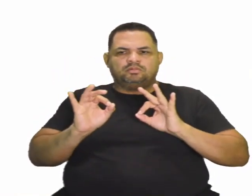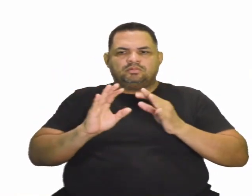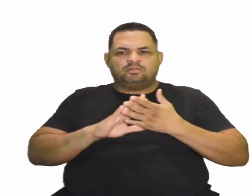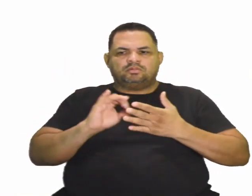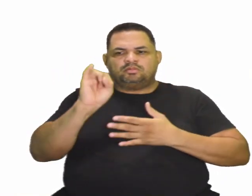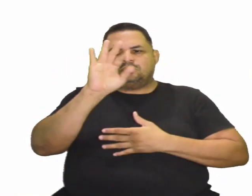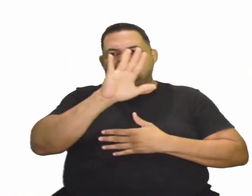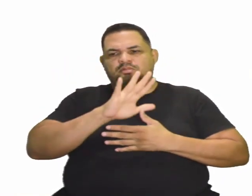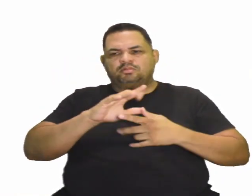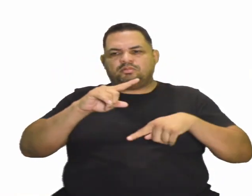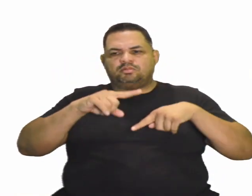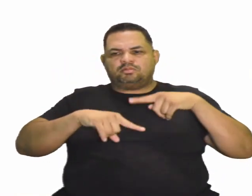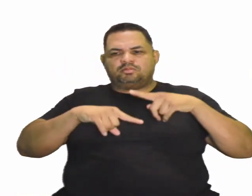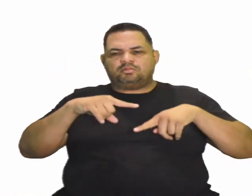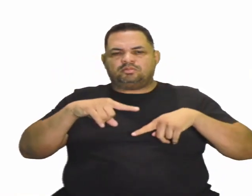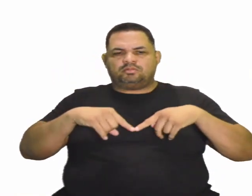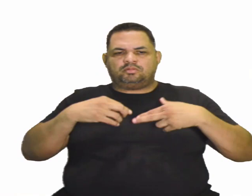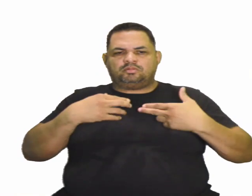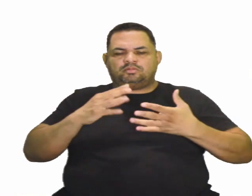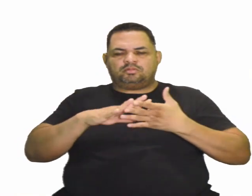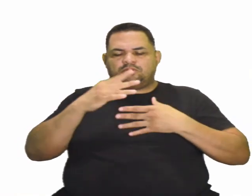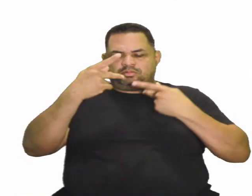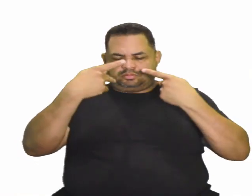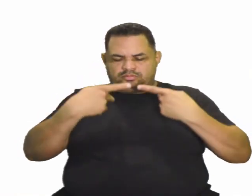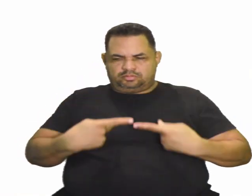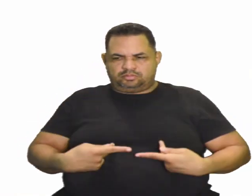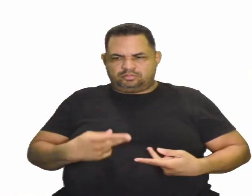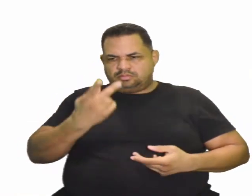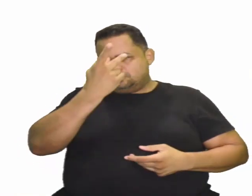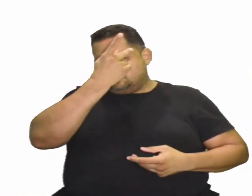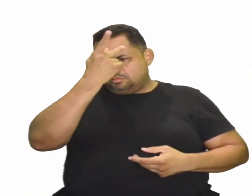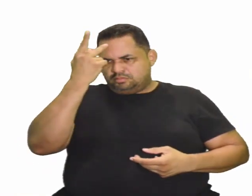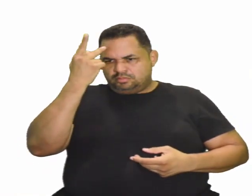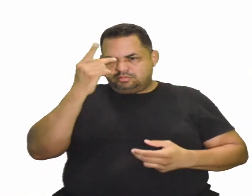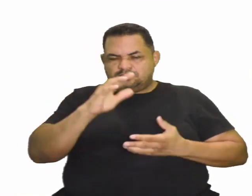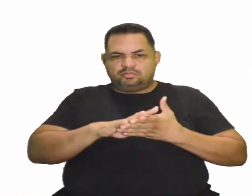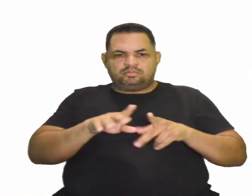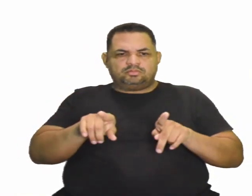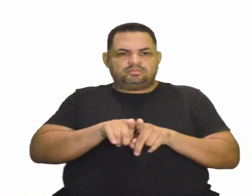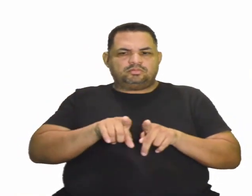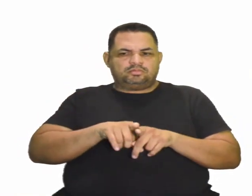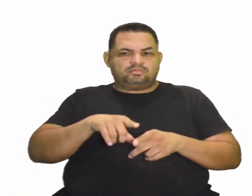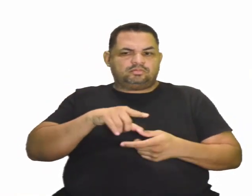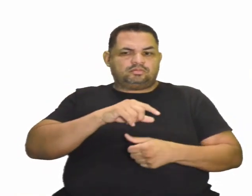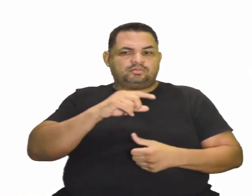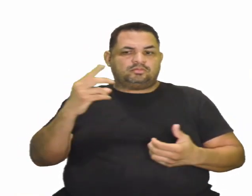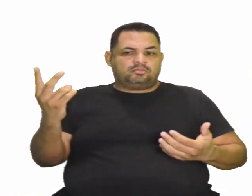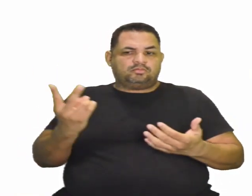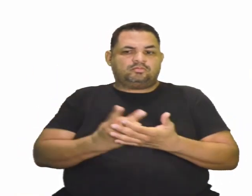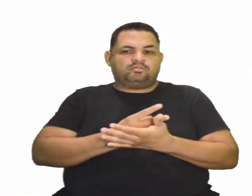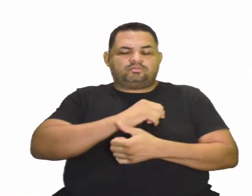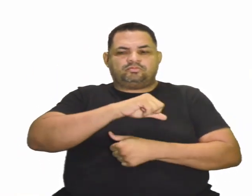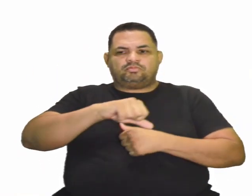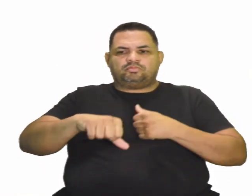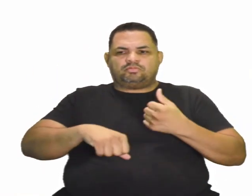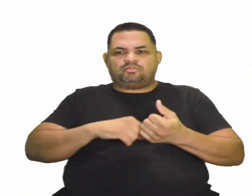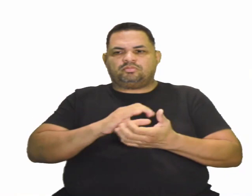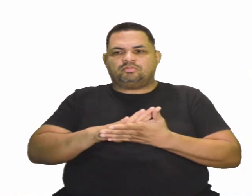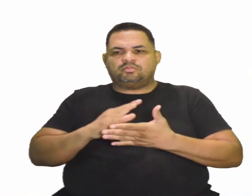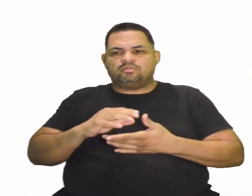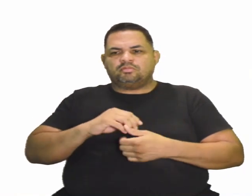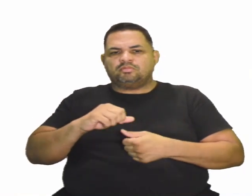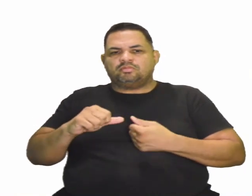figuras, objetos, a pessoa humana. Então, houveram várias mudanças e também inovações, né? Foi um